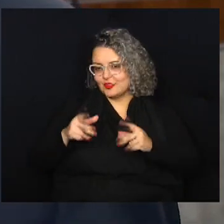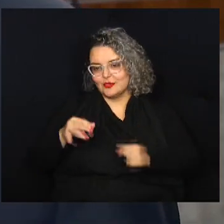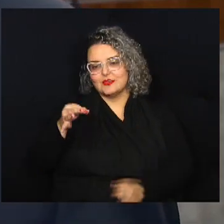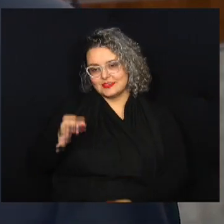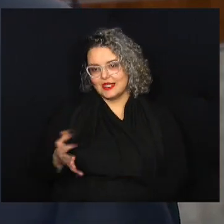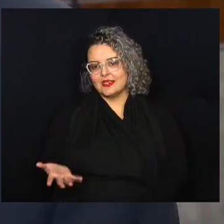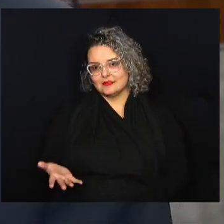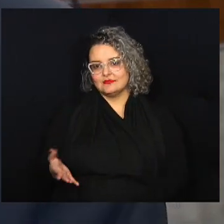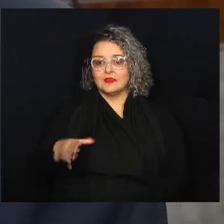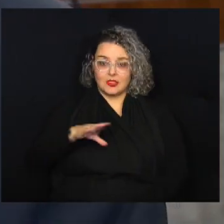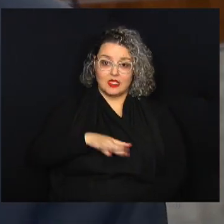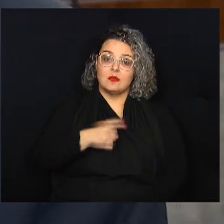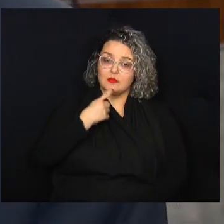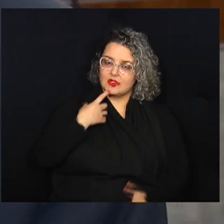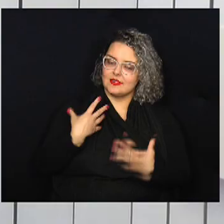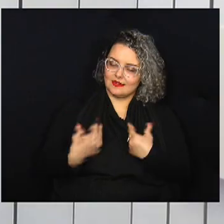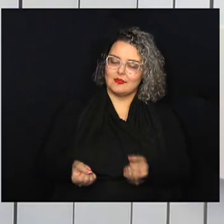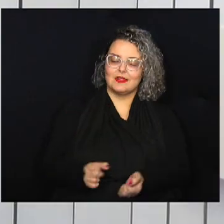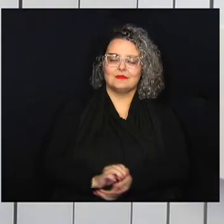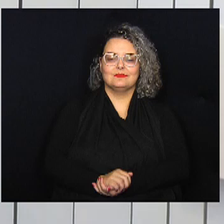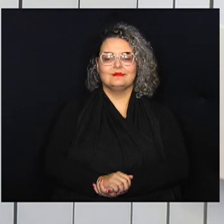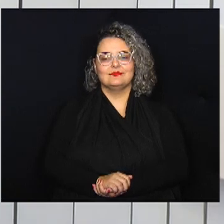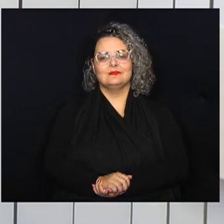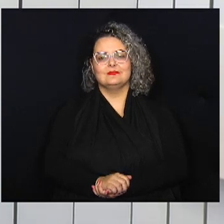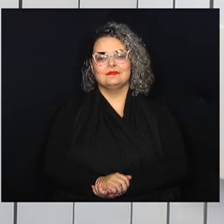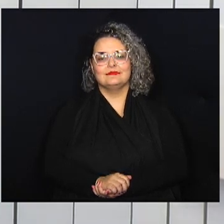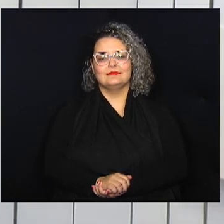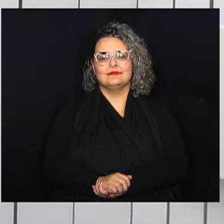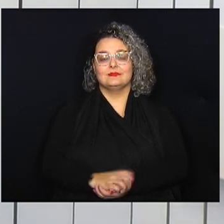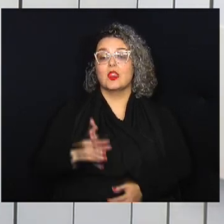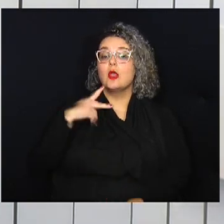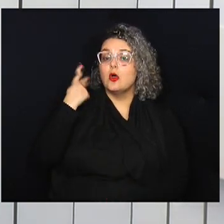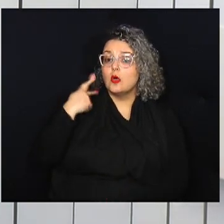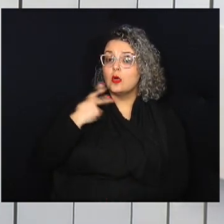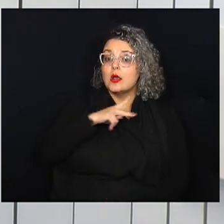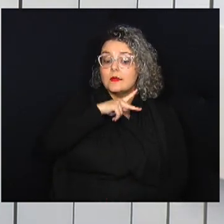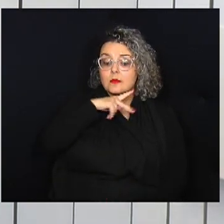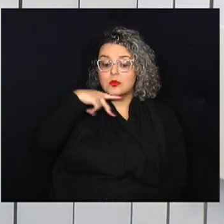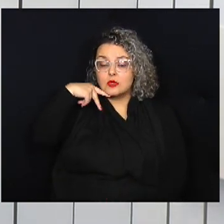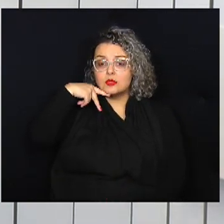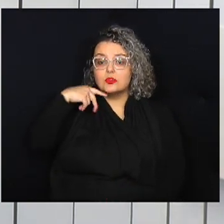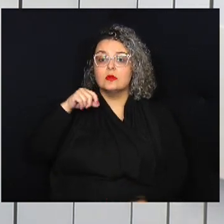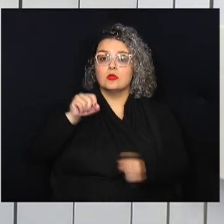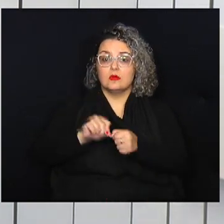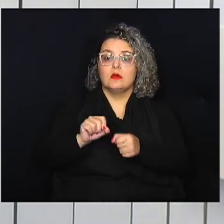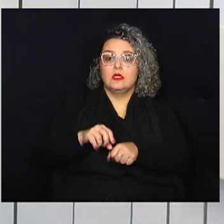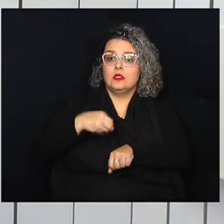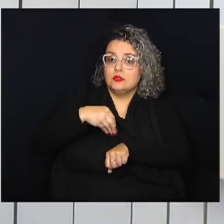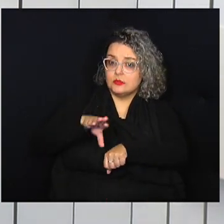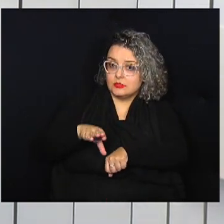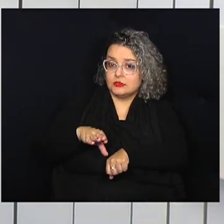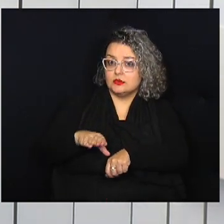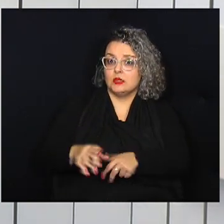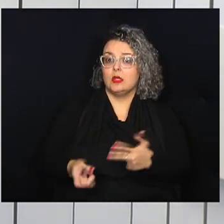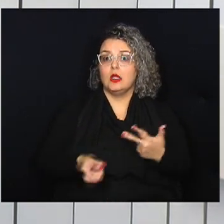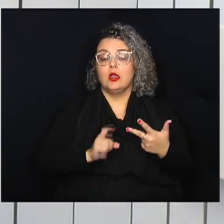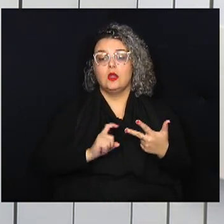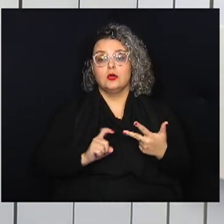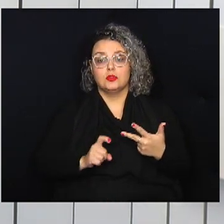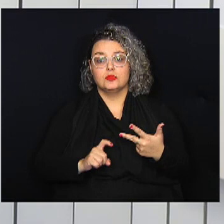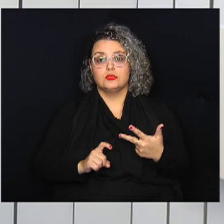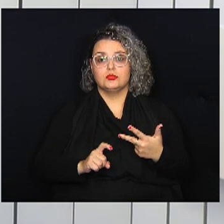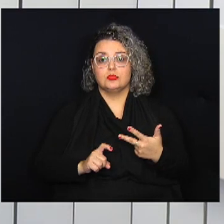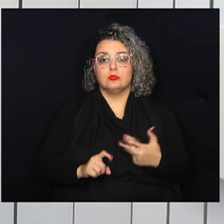acho que Campinas ganha com isso. O vereador Permínio Monteiro fez uma indicação ao Executivo para